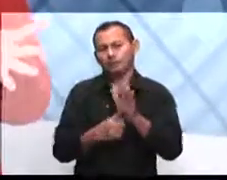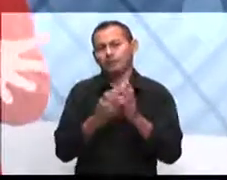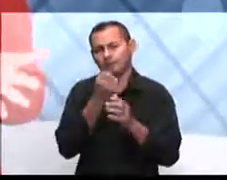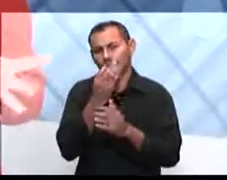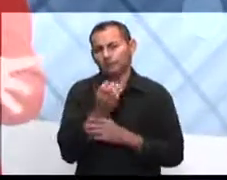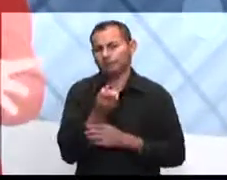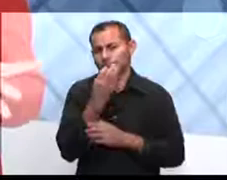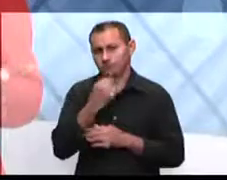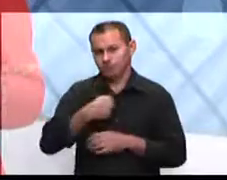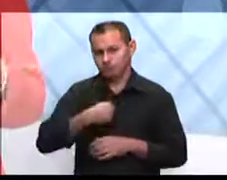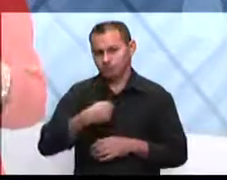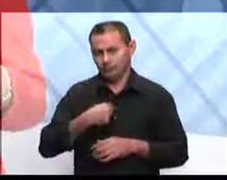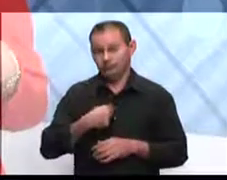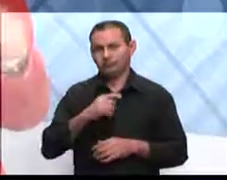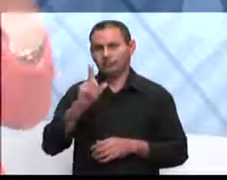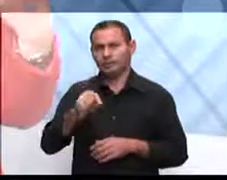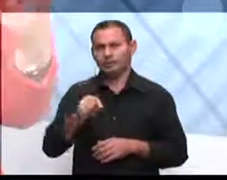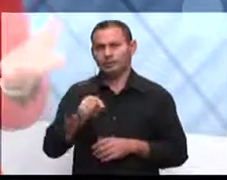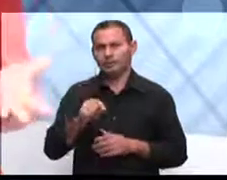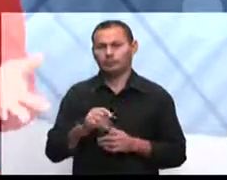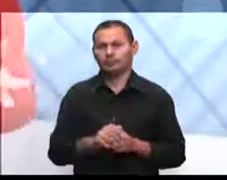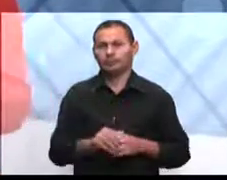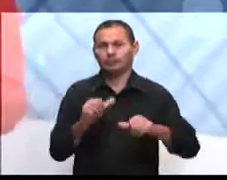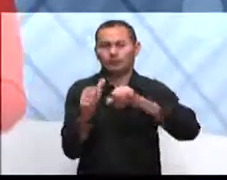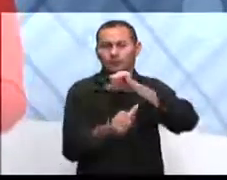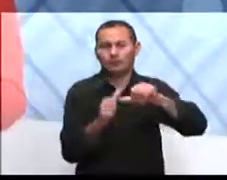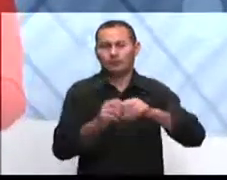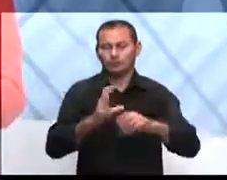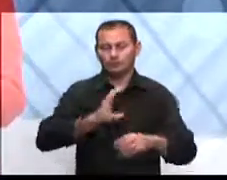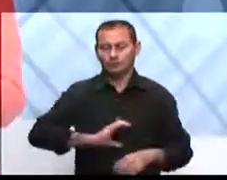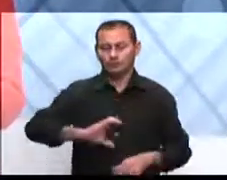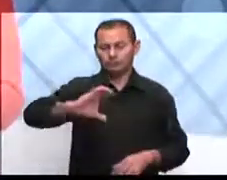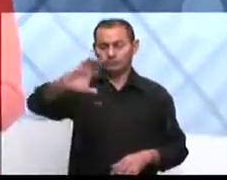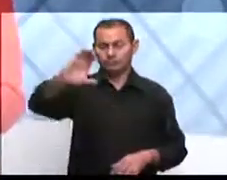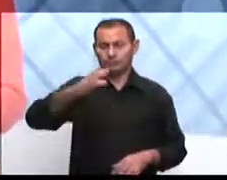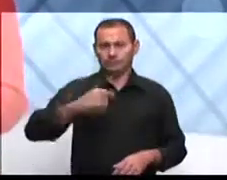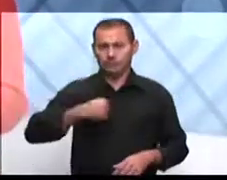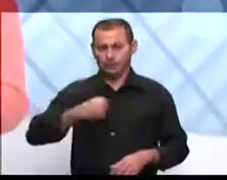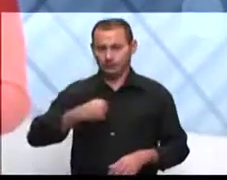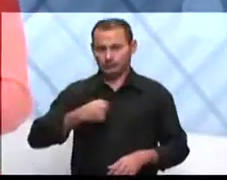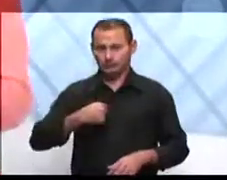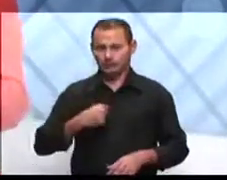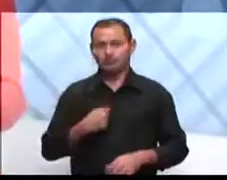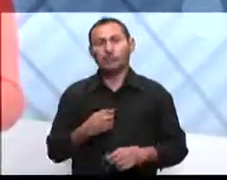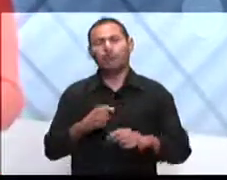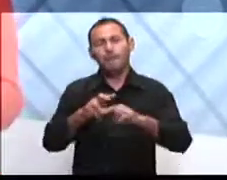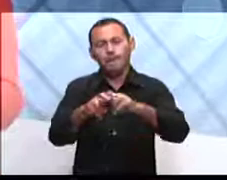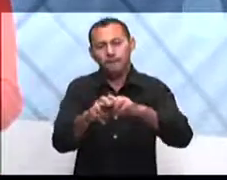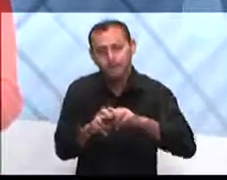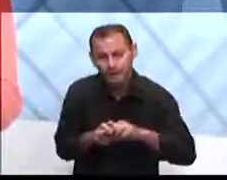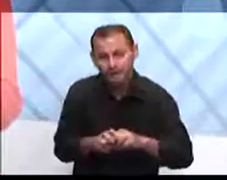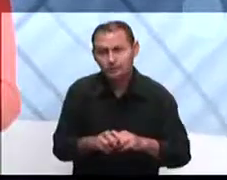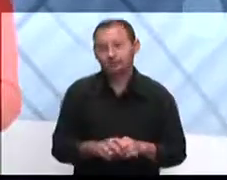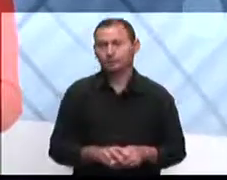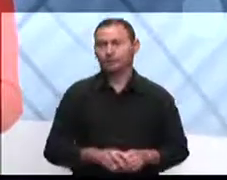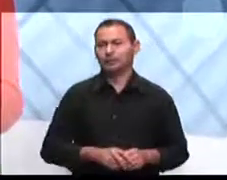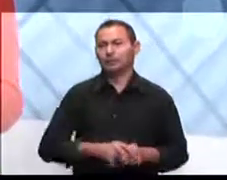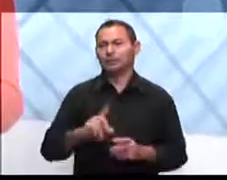resultado suficiente que é, então, torna-se confiável para mim, tá? Por isso, a